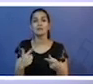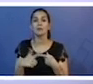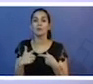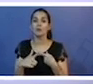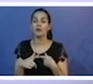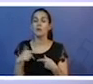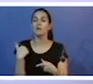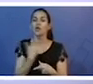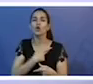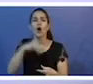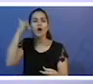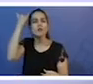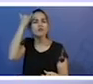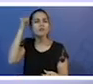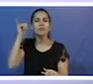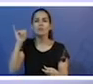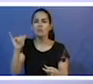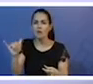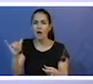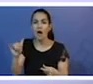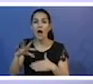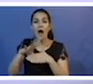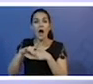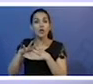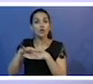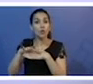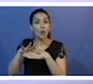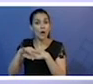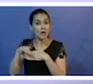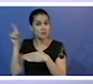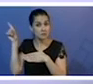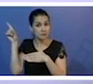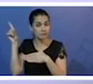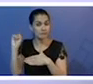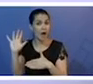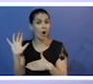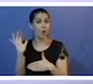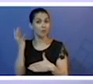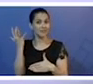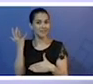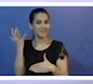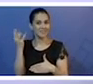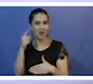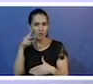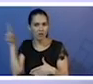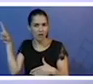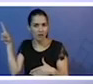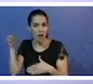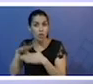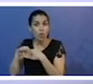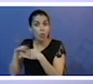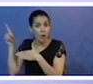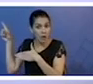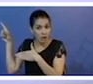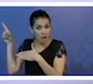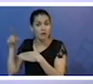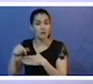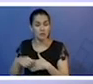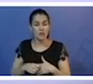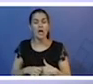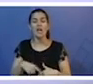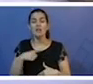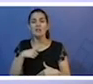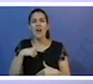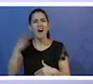que a gente evite que essa doença aqui aconteça, porque existia anteriormente, antes do iodo